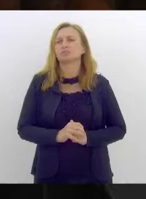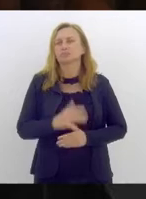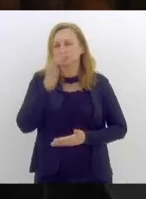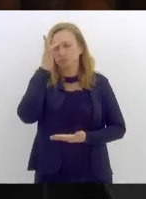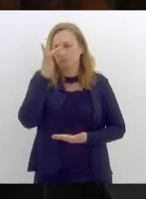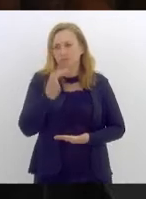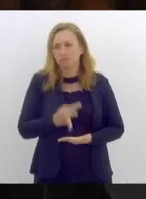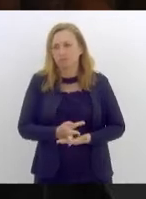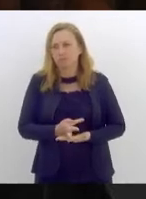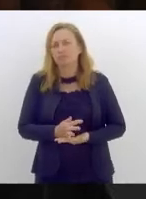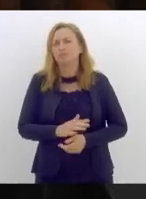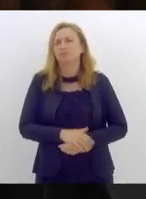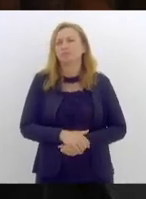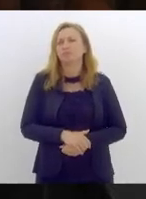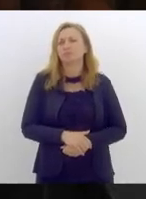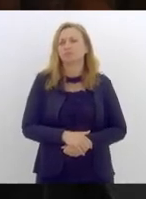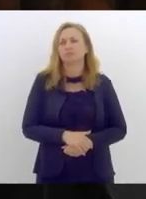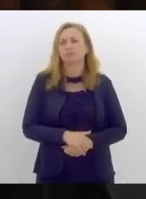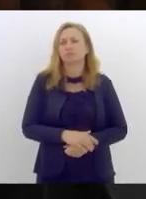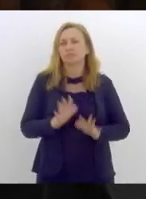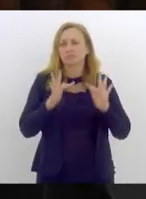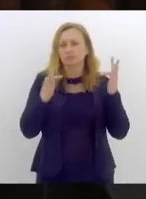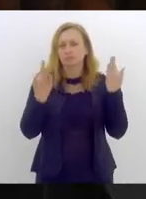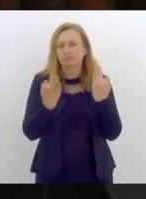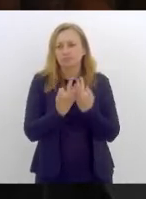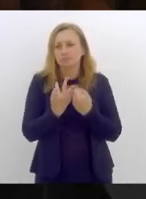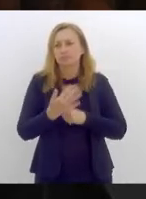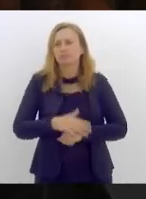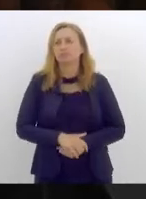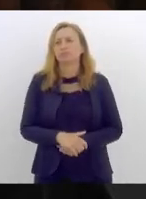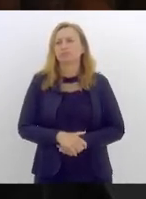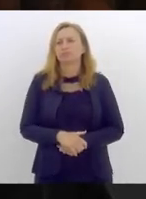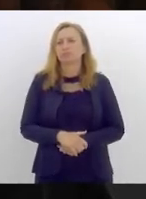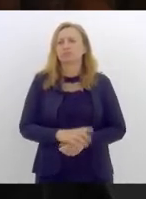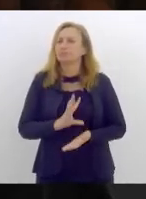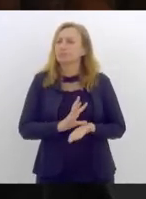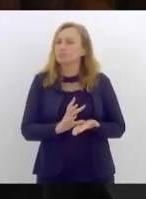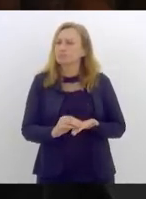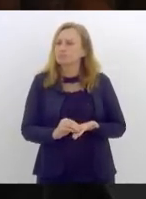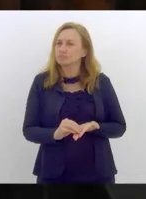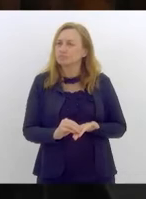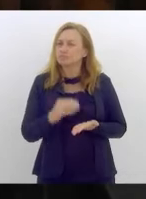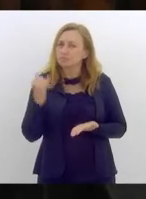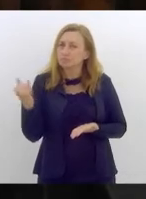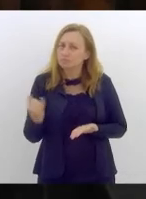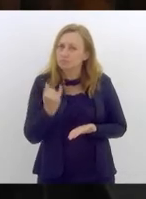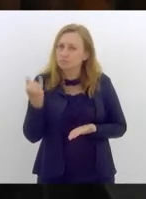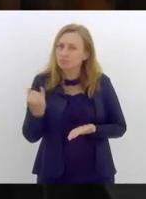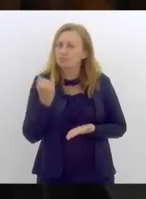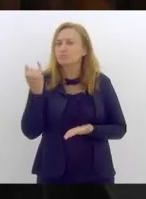fé a pauta da família são pautas importantes